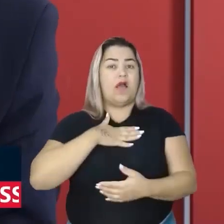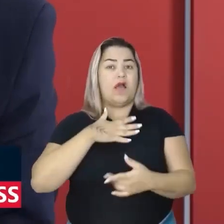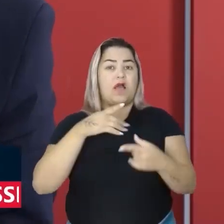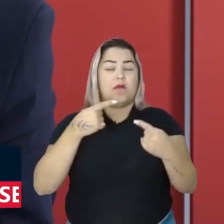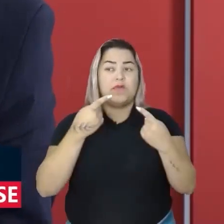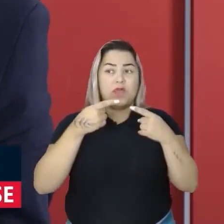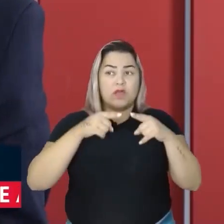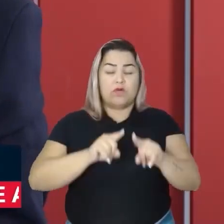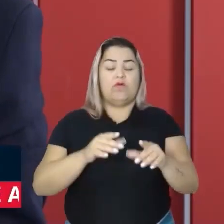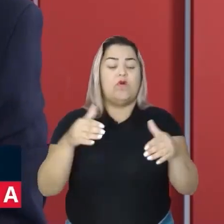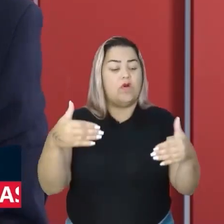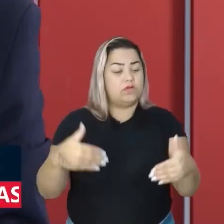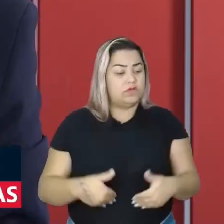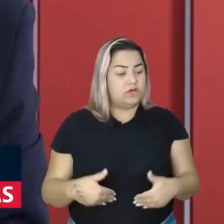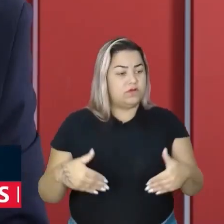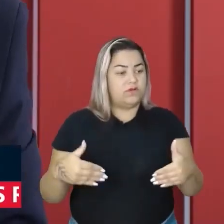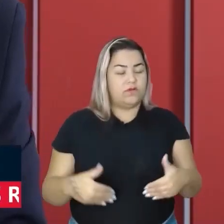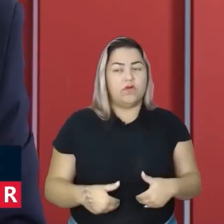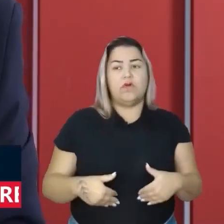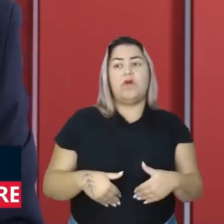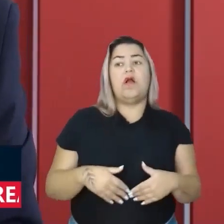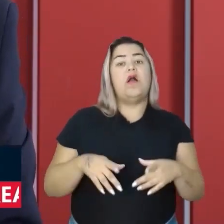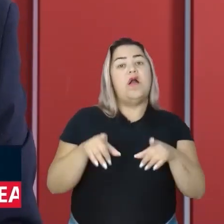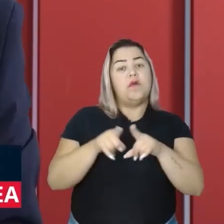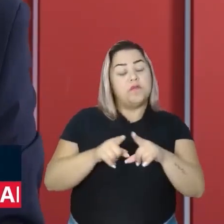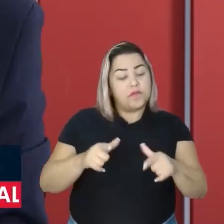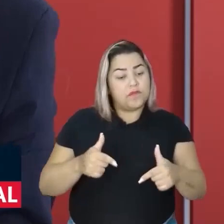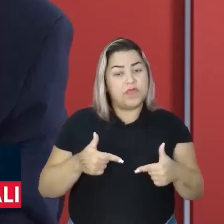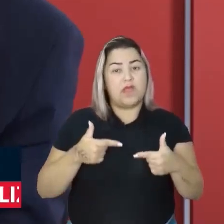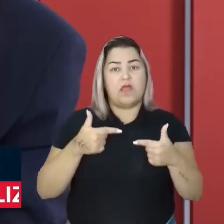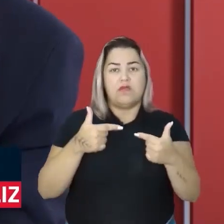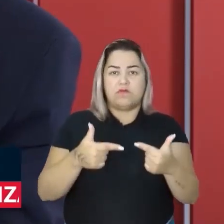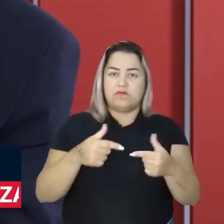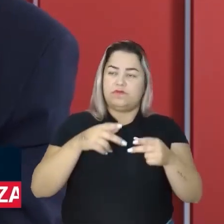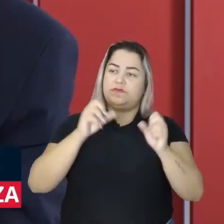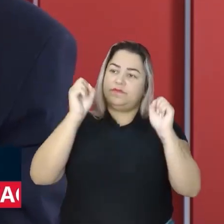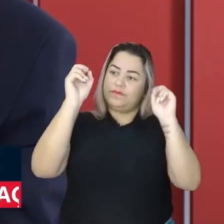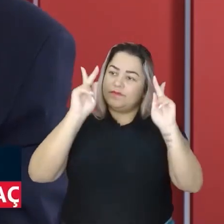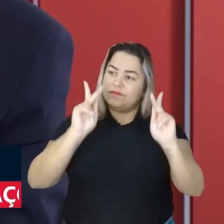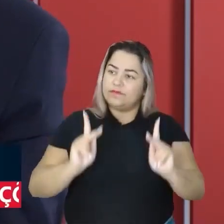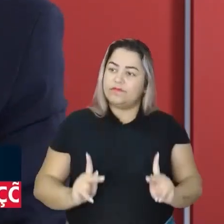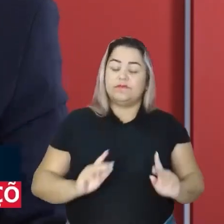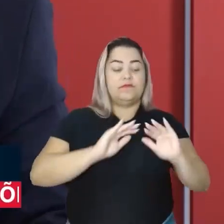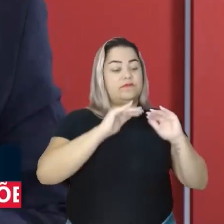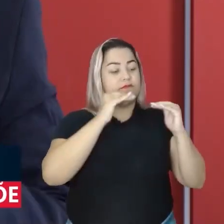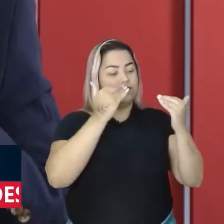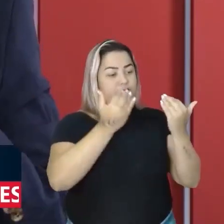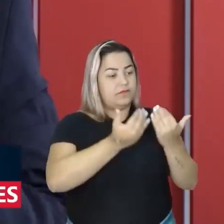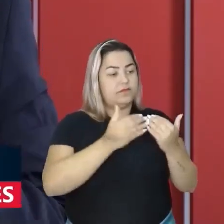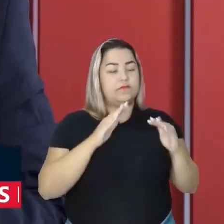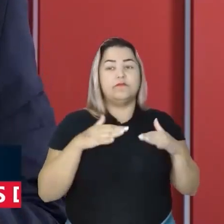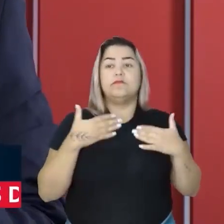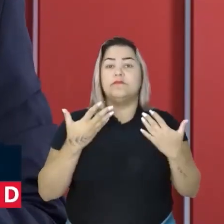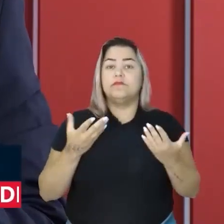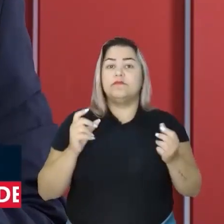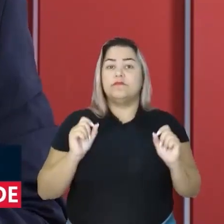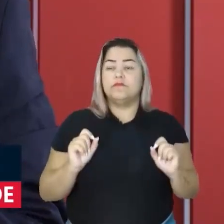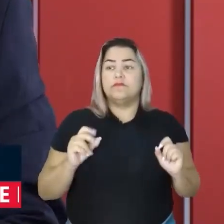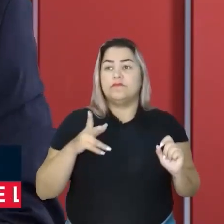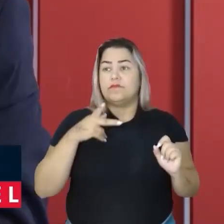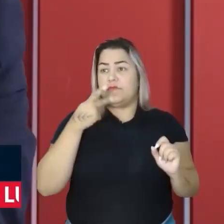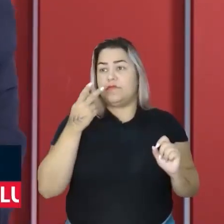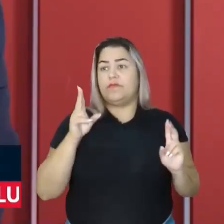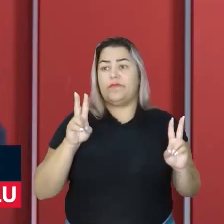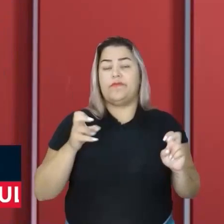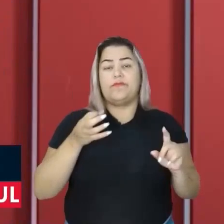contra a fome. A minha guerra, a minha luta é pela paz na humanidade. Então, essa expressão,